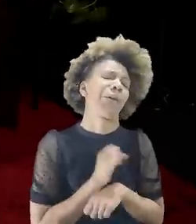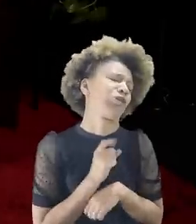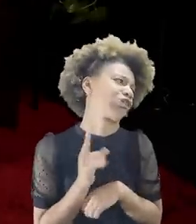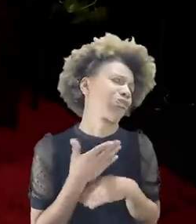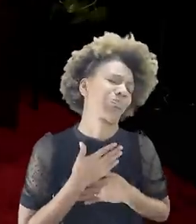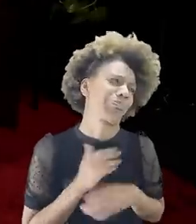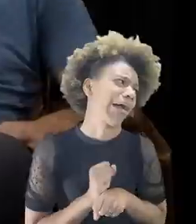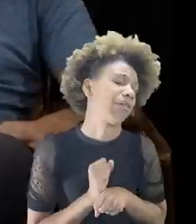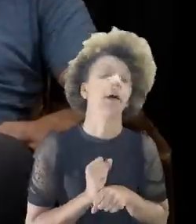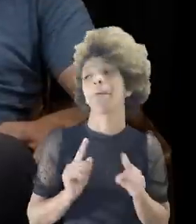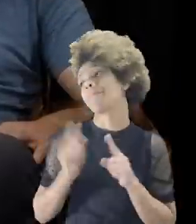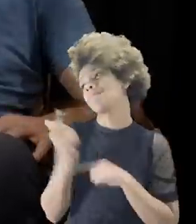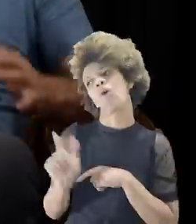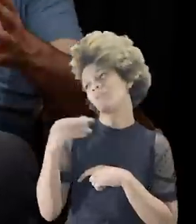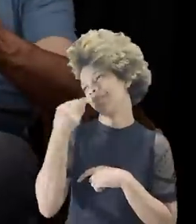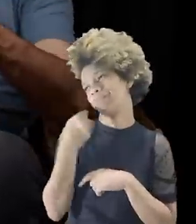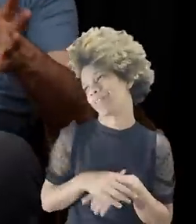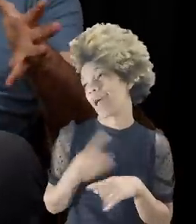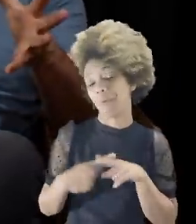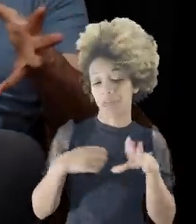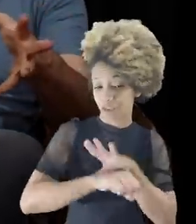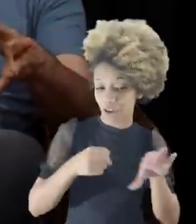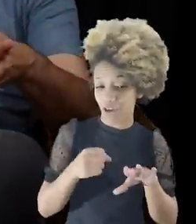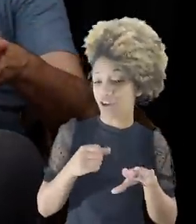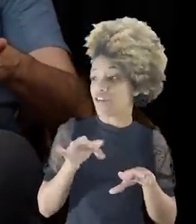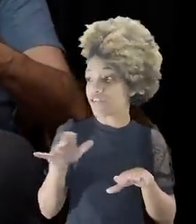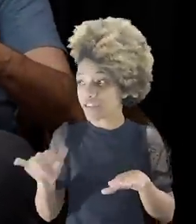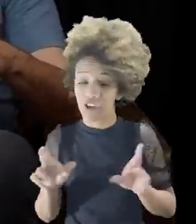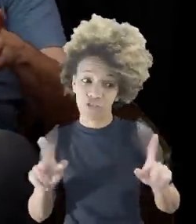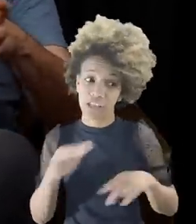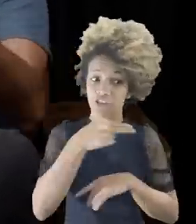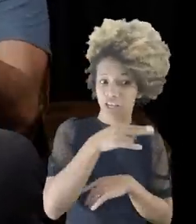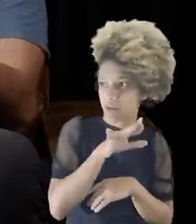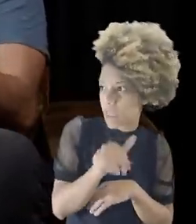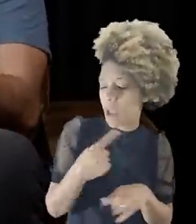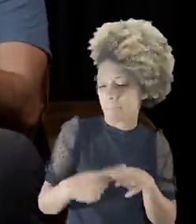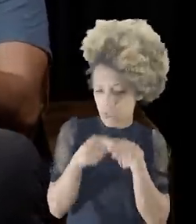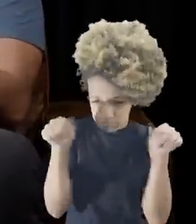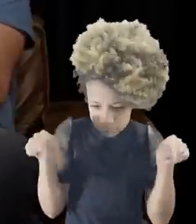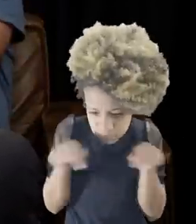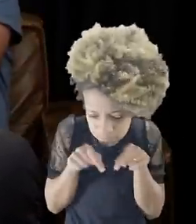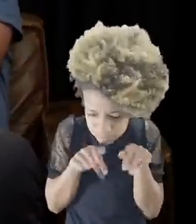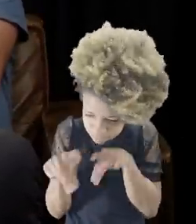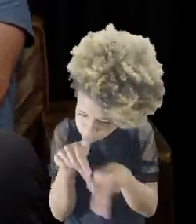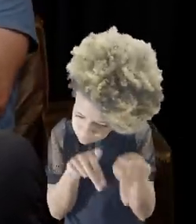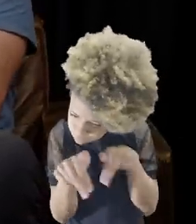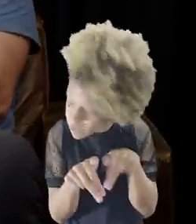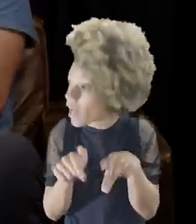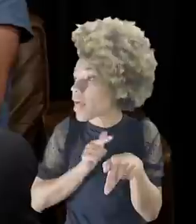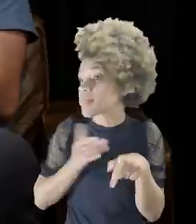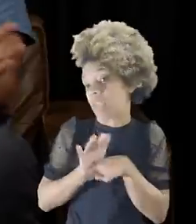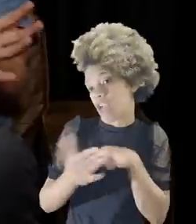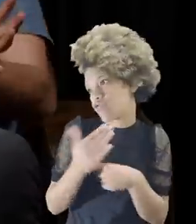então mas aí era outra situação por isso que eu falo o basquete fiba ele é diferente da NBA Então porque tem menos espaço não tem mais ajuda